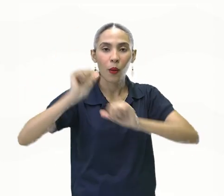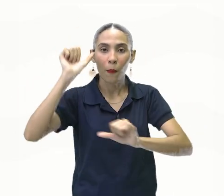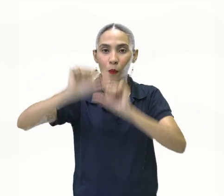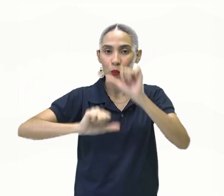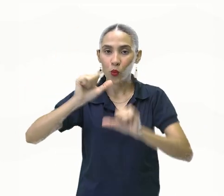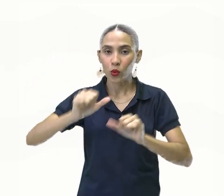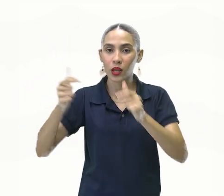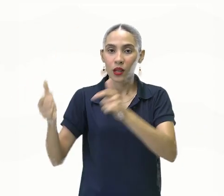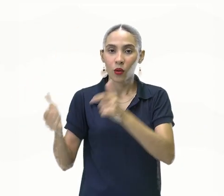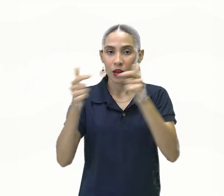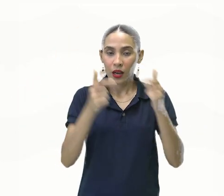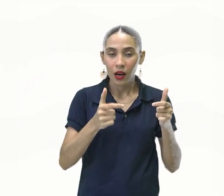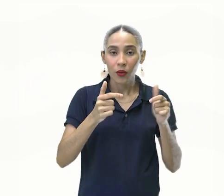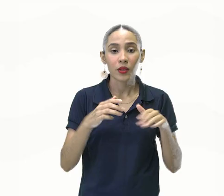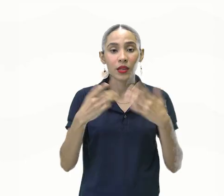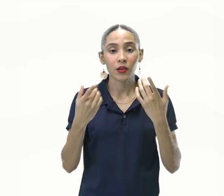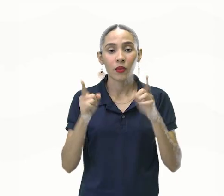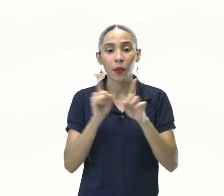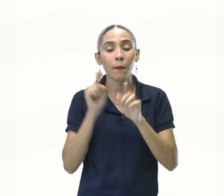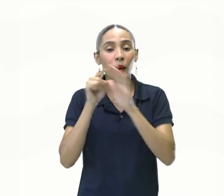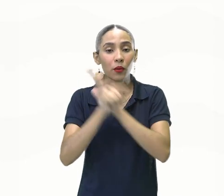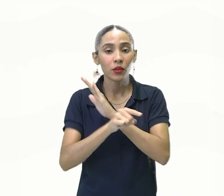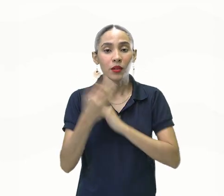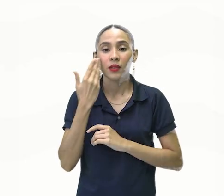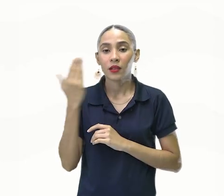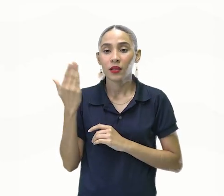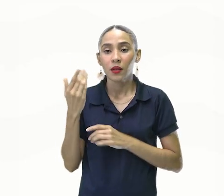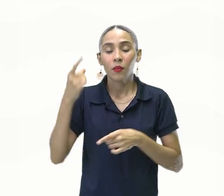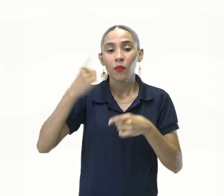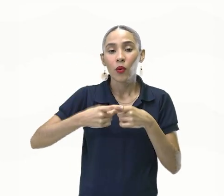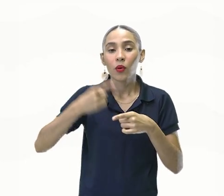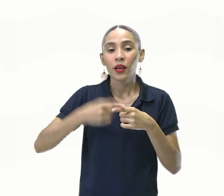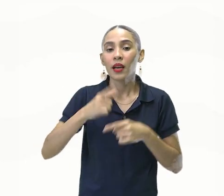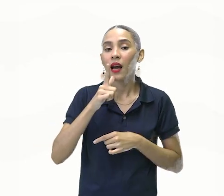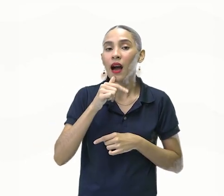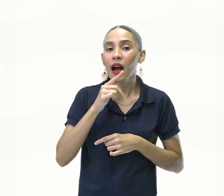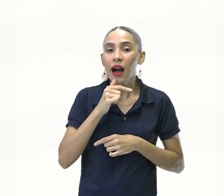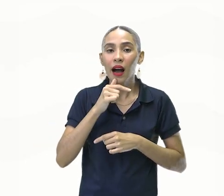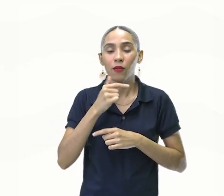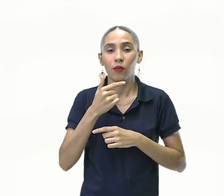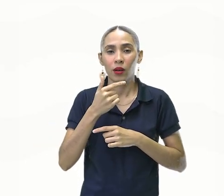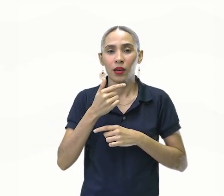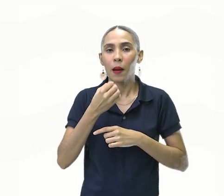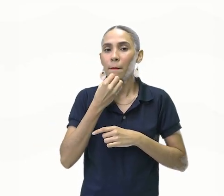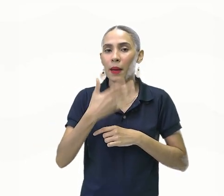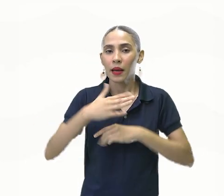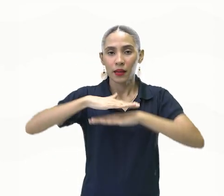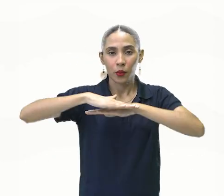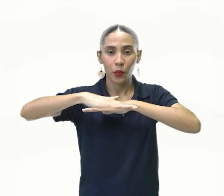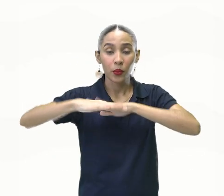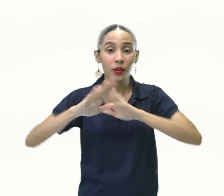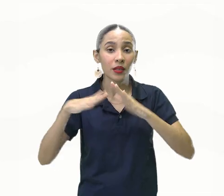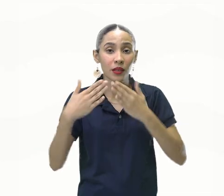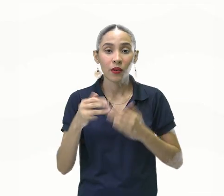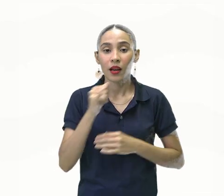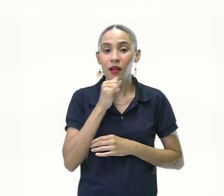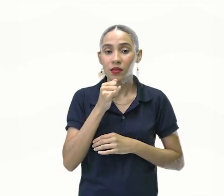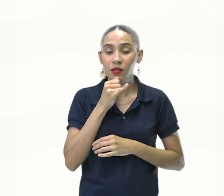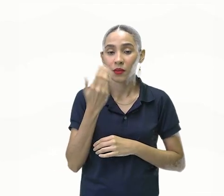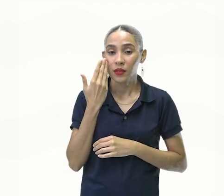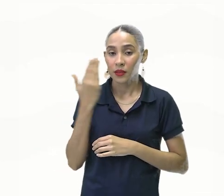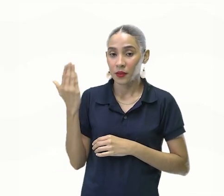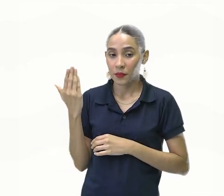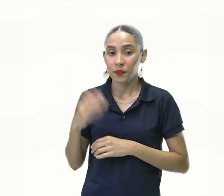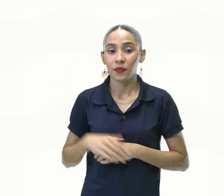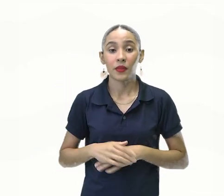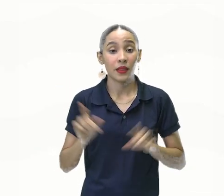superfície e muda essa direção. E nós estamos aí perguntando de você, por que a água reflete tão bem? Então, é por